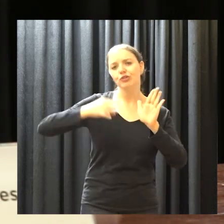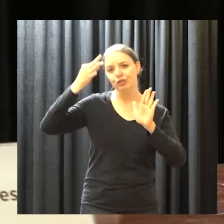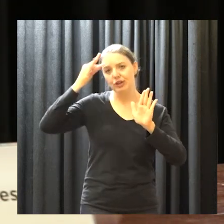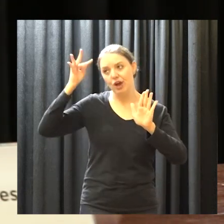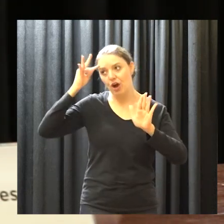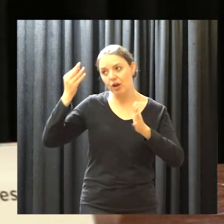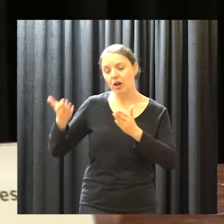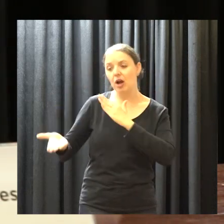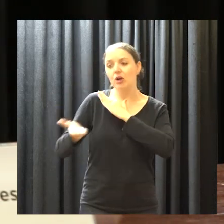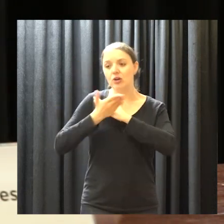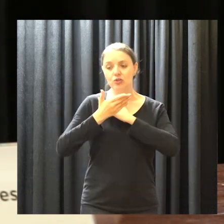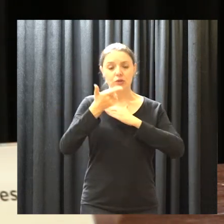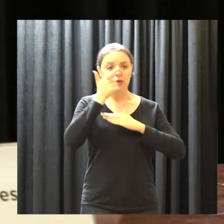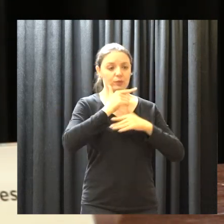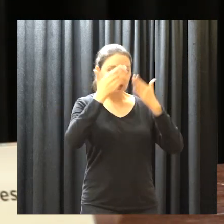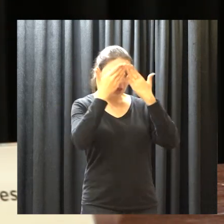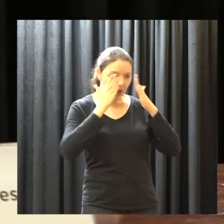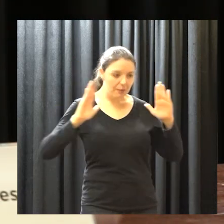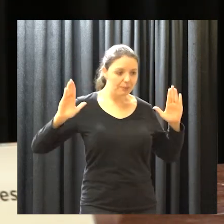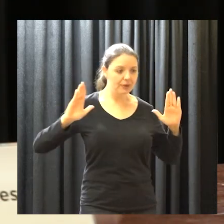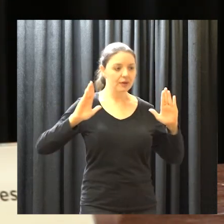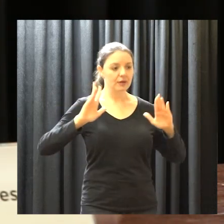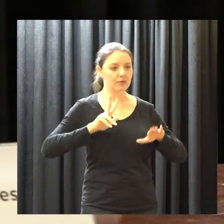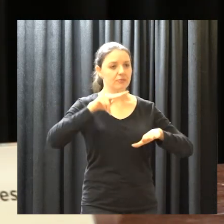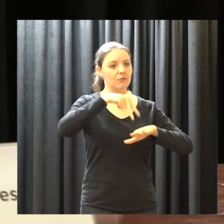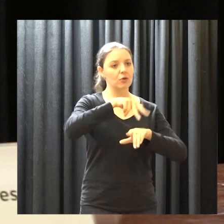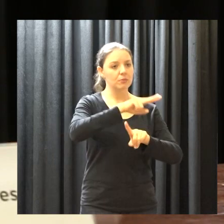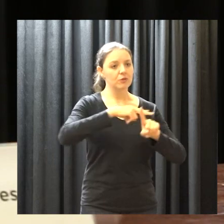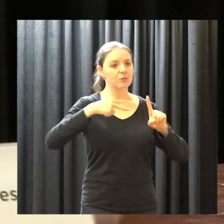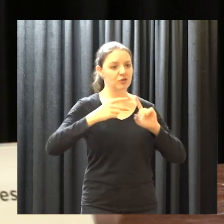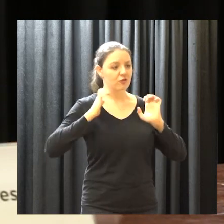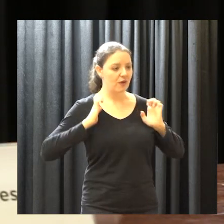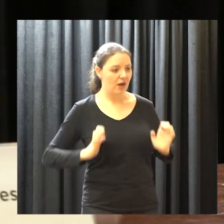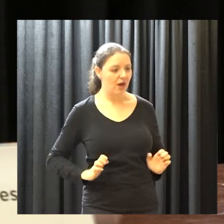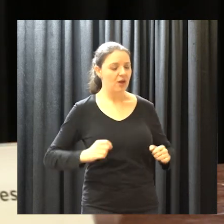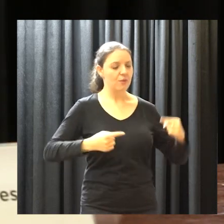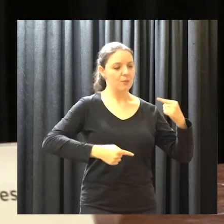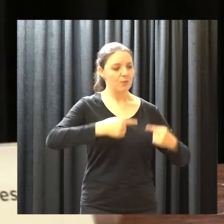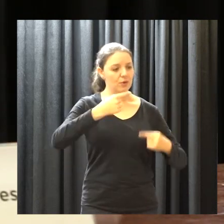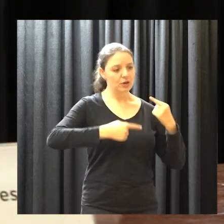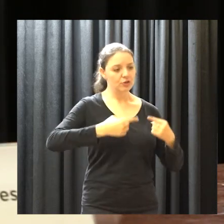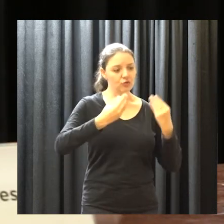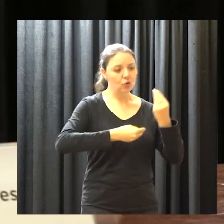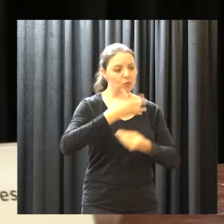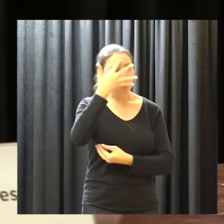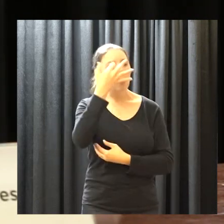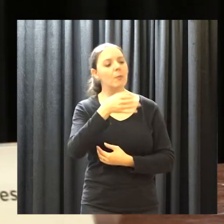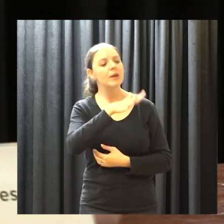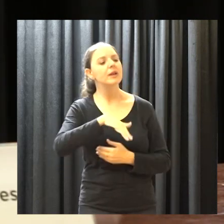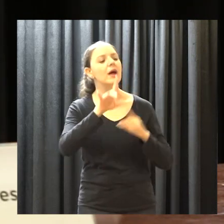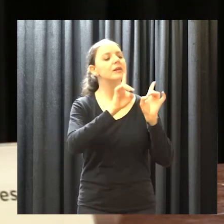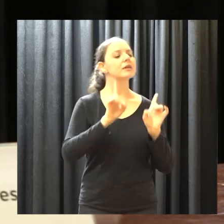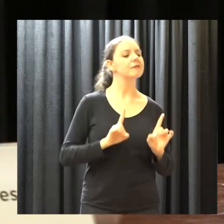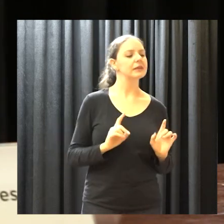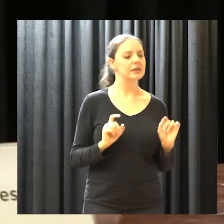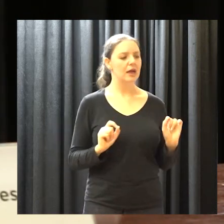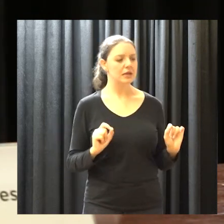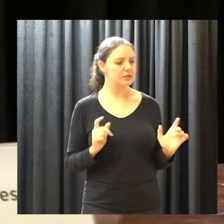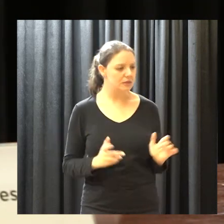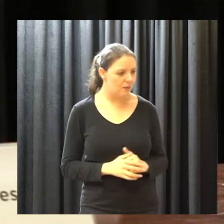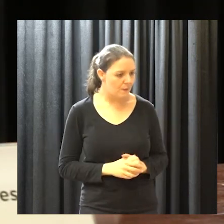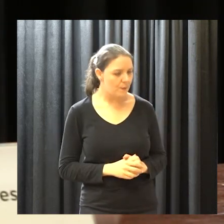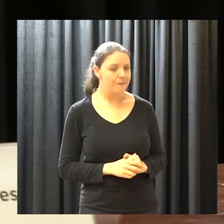uma perspectiva ético-política de compreensão da deficiência. Essa perspectiva rompe com o